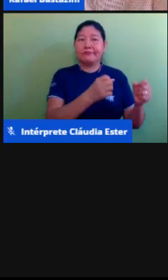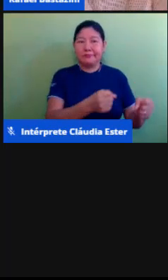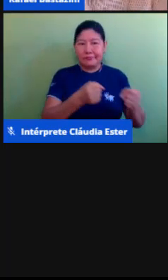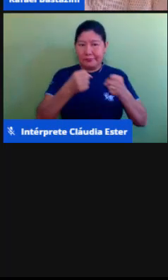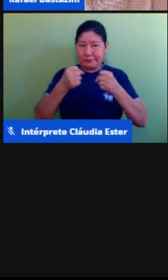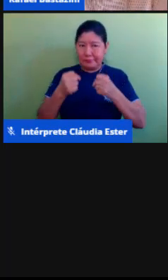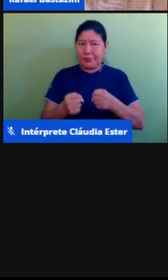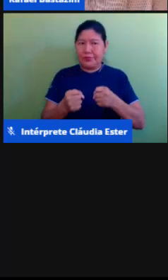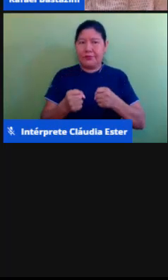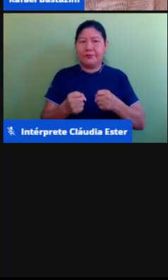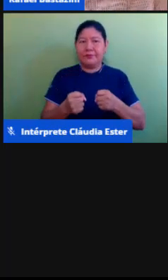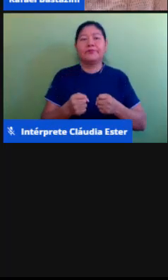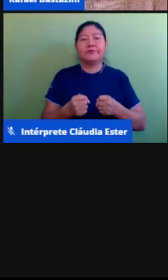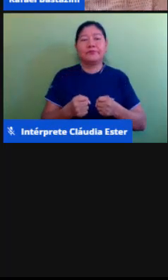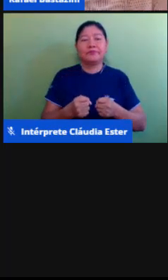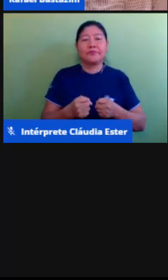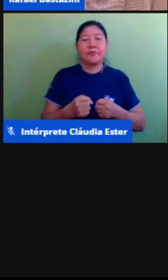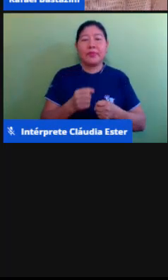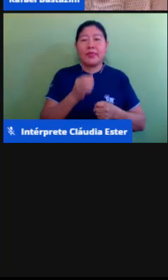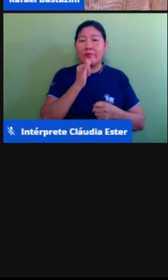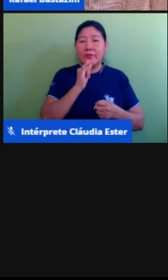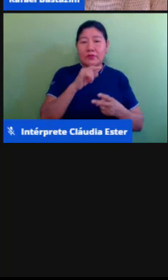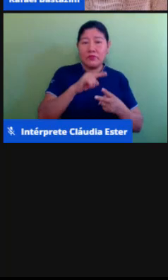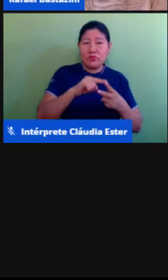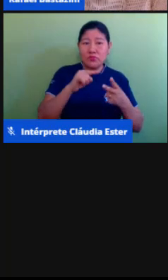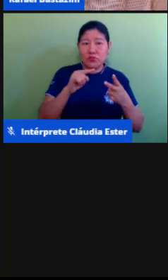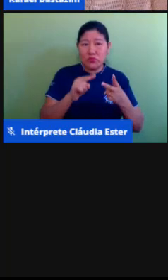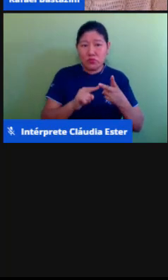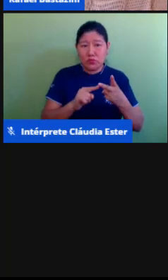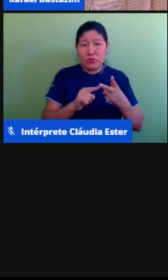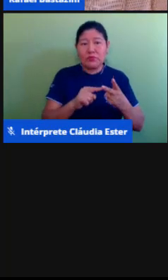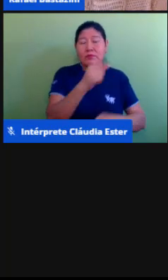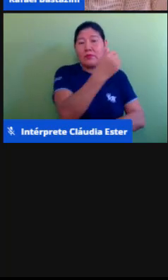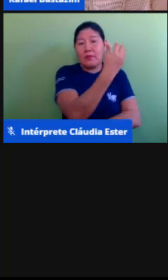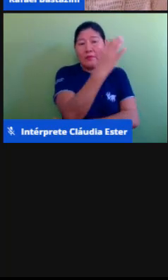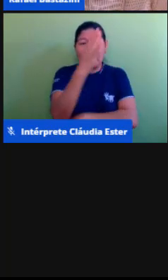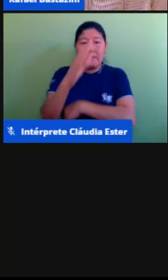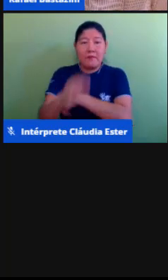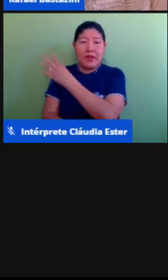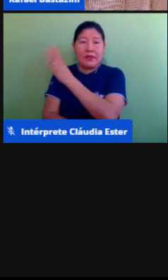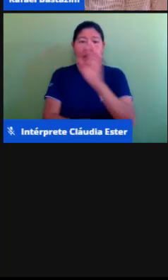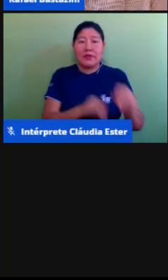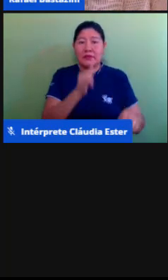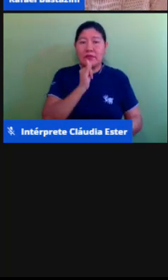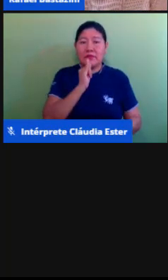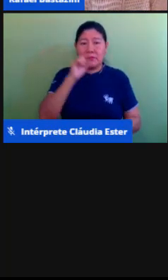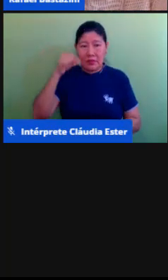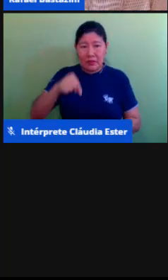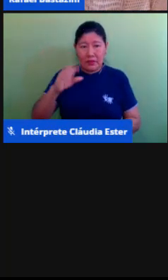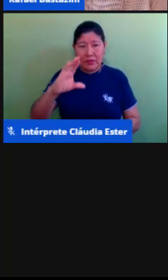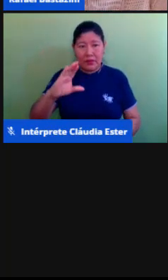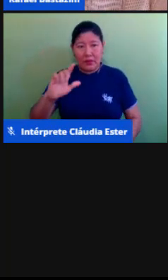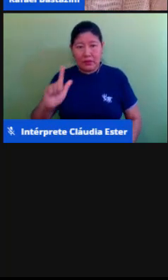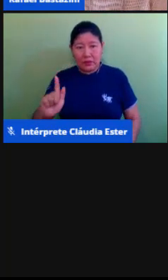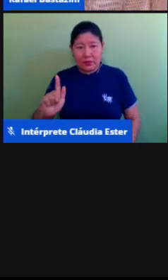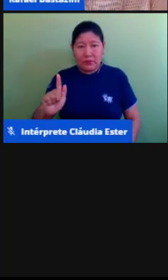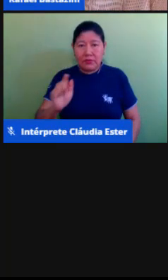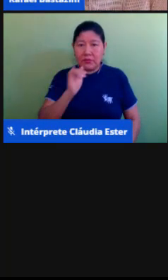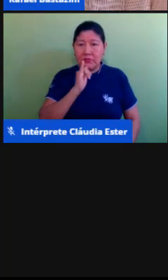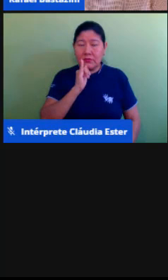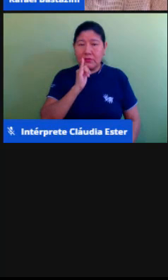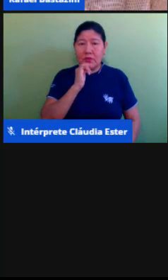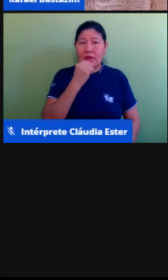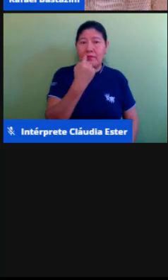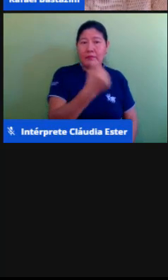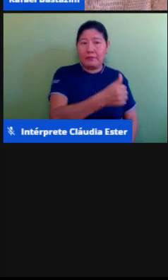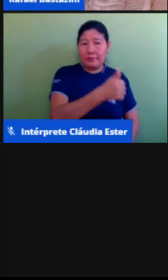exemplos de paisagens aqui da nossa cidade. Então, ele vai falar que o primeiro exemplo seria a paisagem da classe